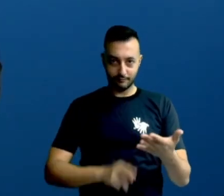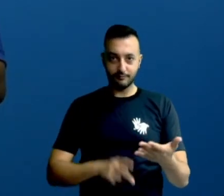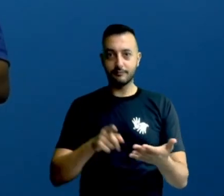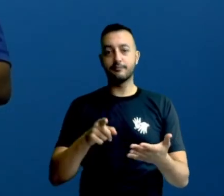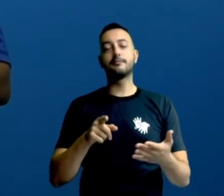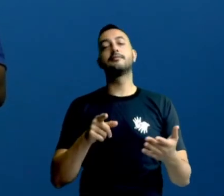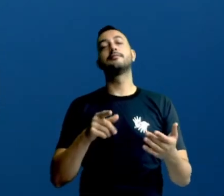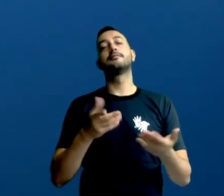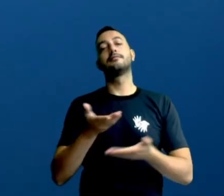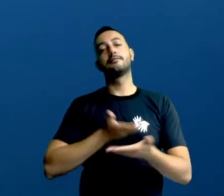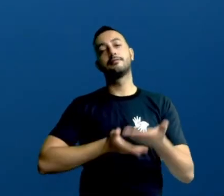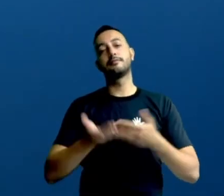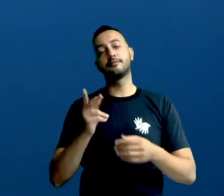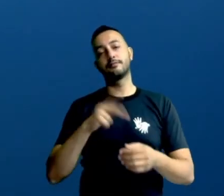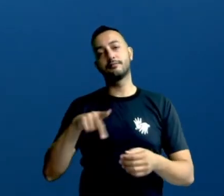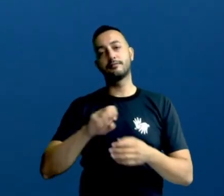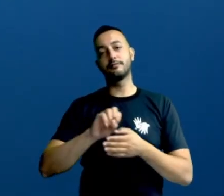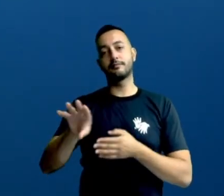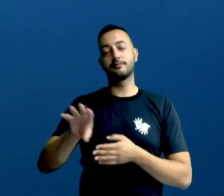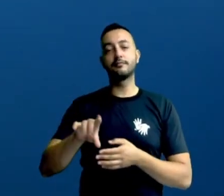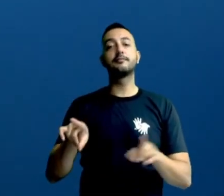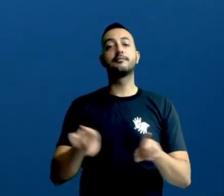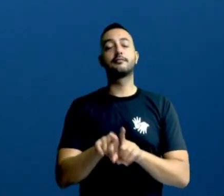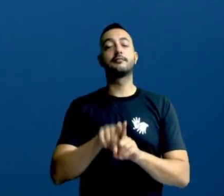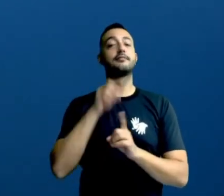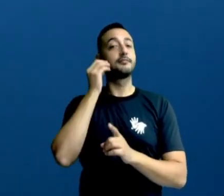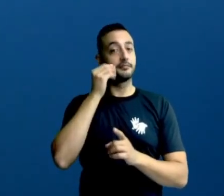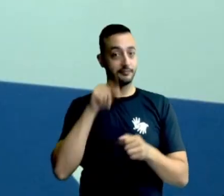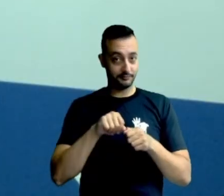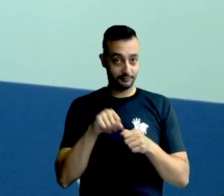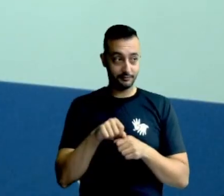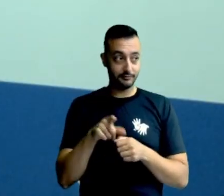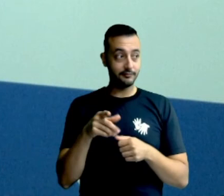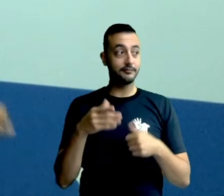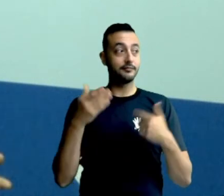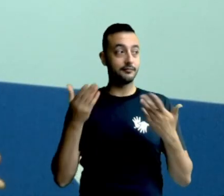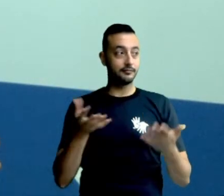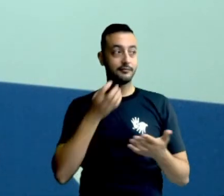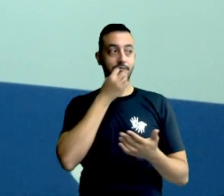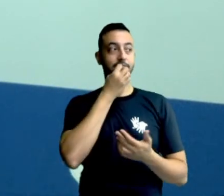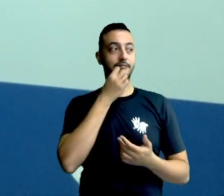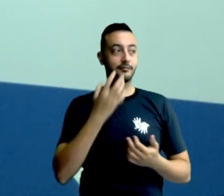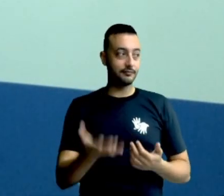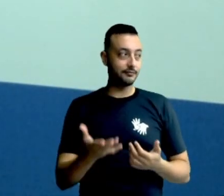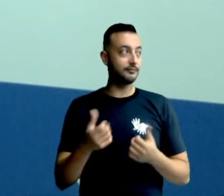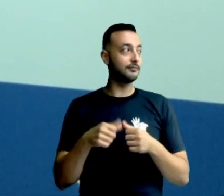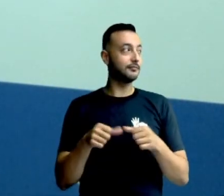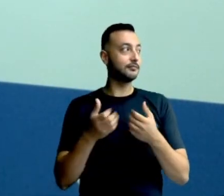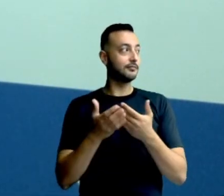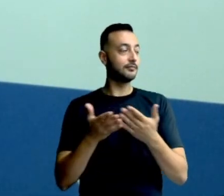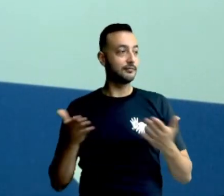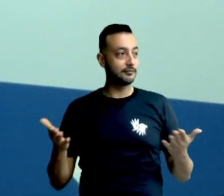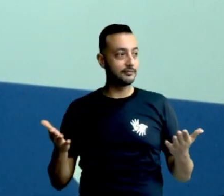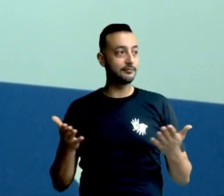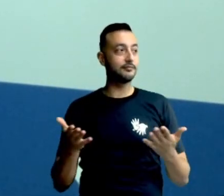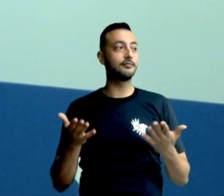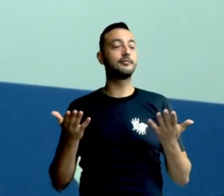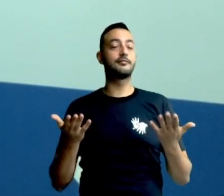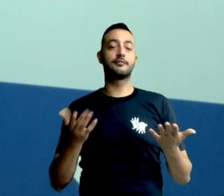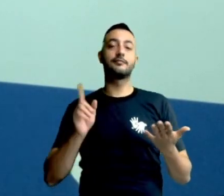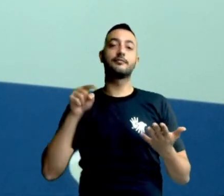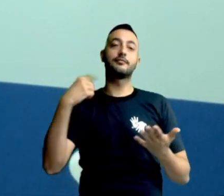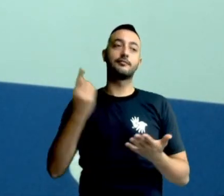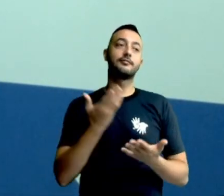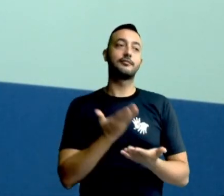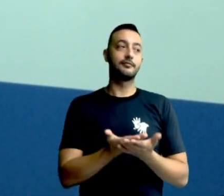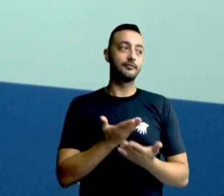certo? E compartilhem com a professora de vocês. E façam as experiências. Gente, foi muito bom estar com vocês, né? Que a nossa